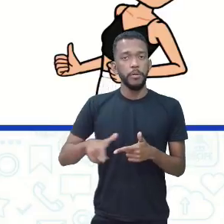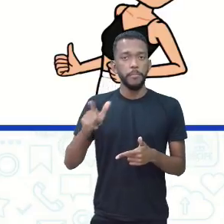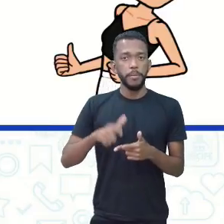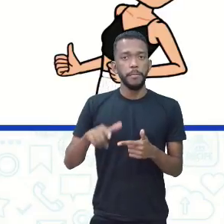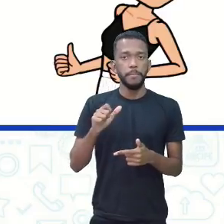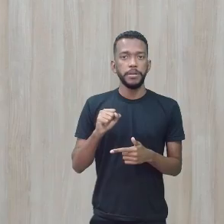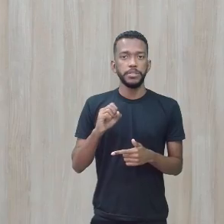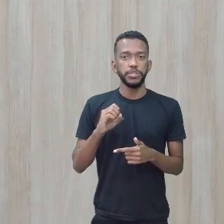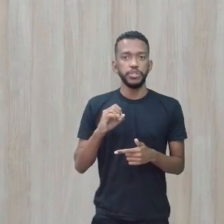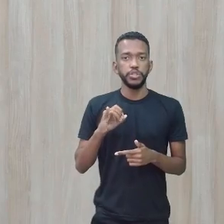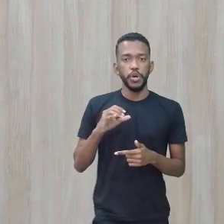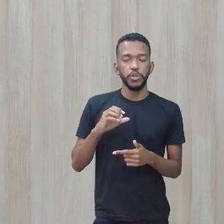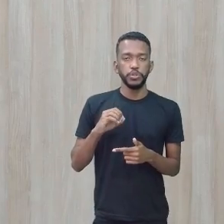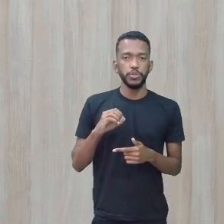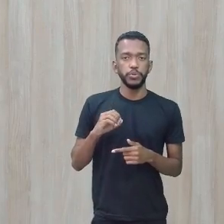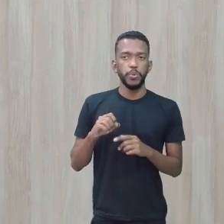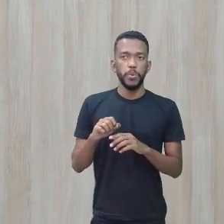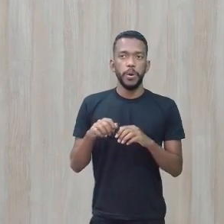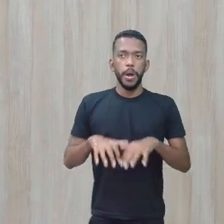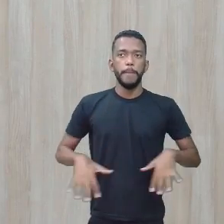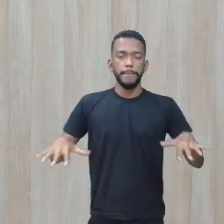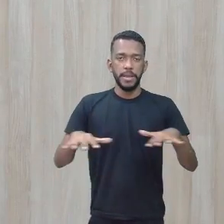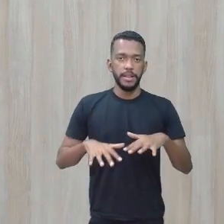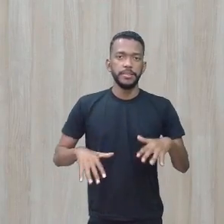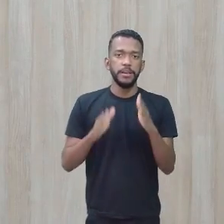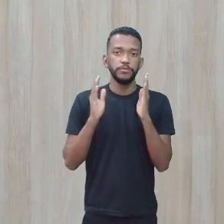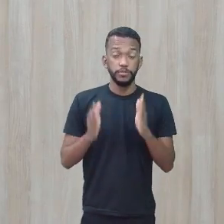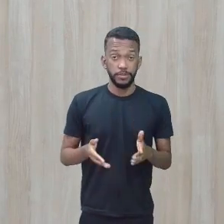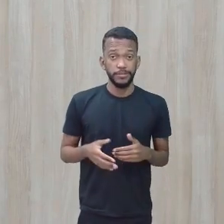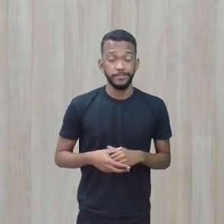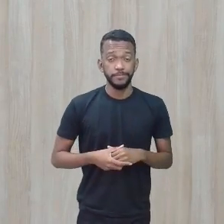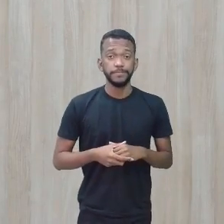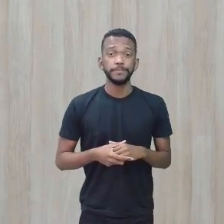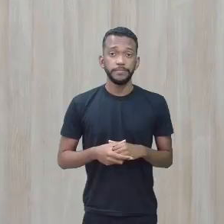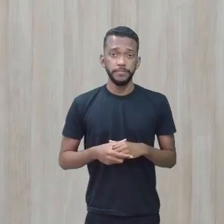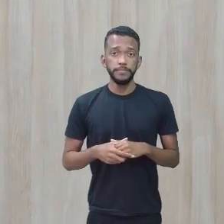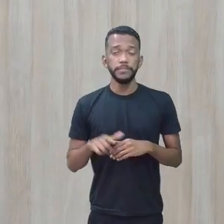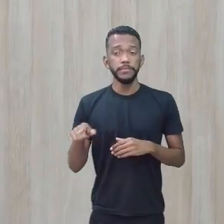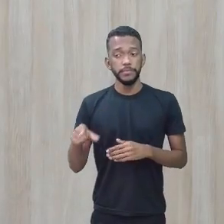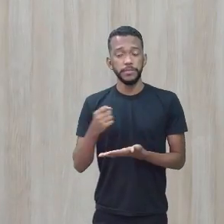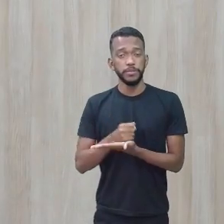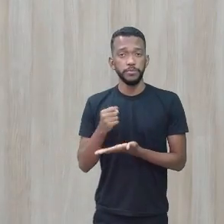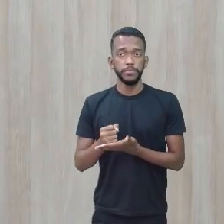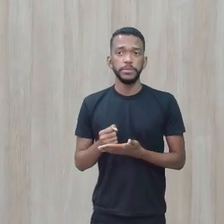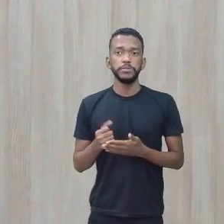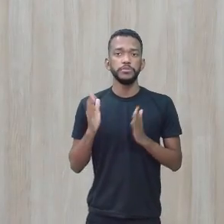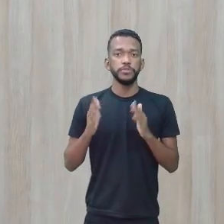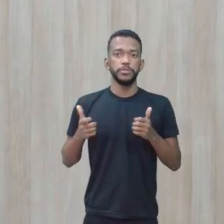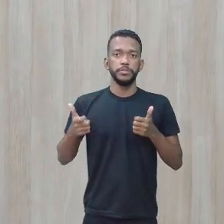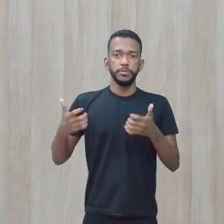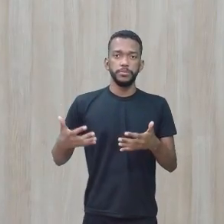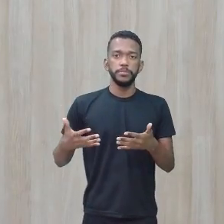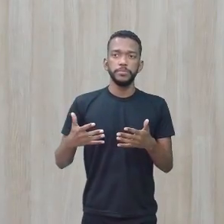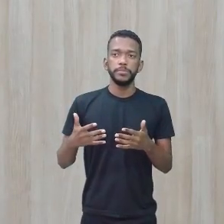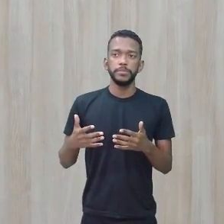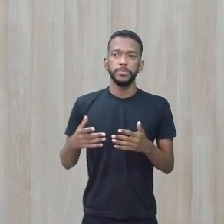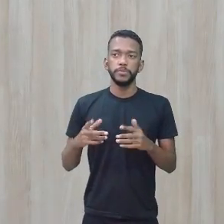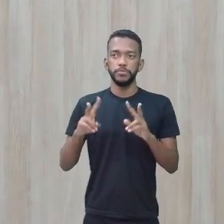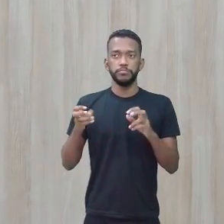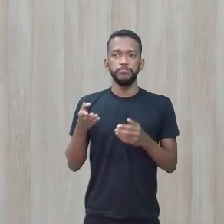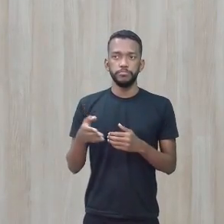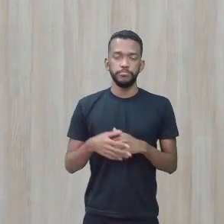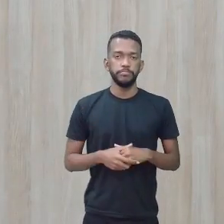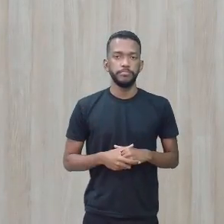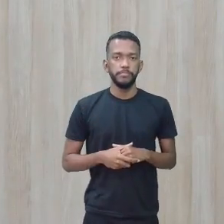do âmbito social quanto do âmbito ambiental. Esse documento trouxe como pauta.